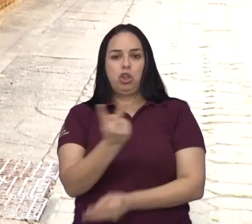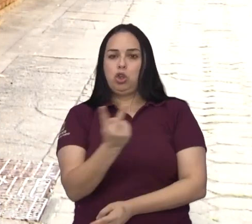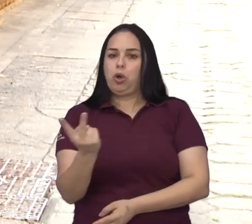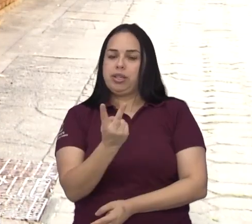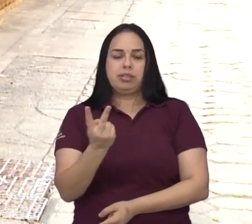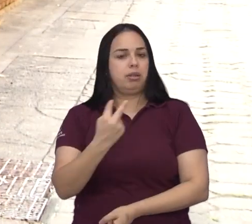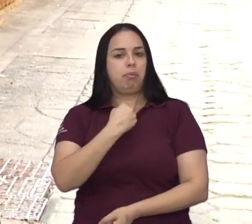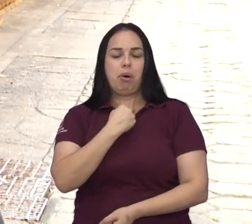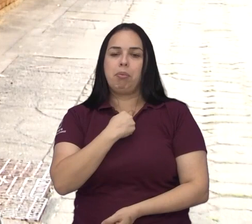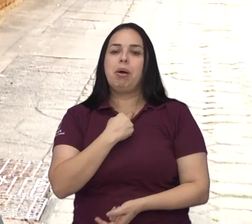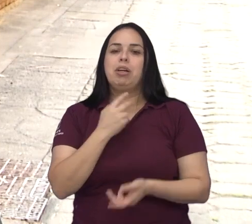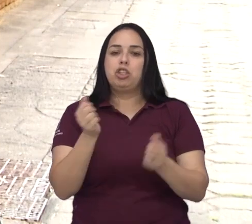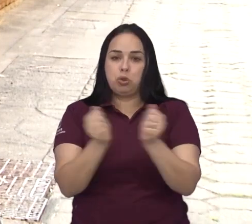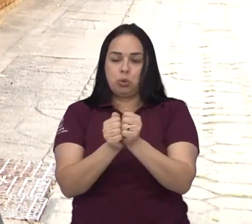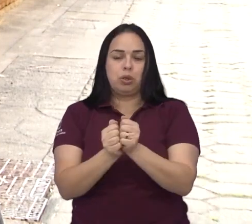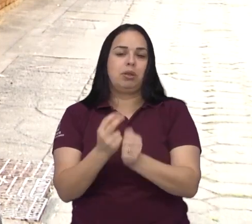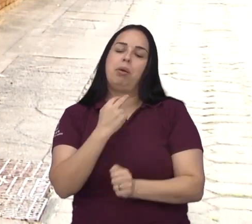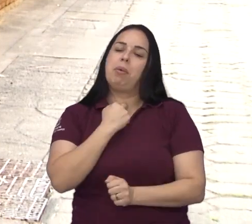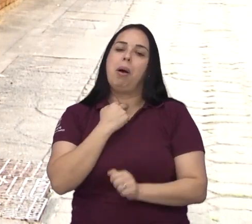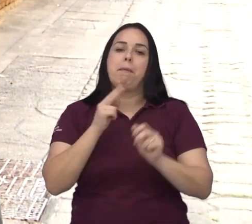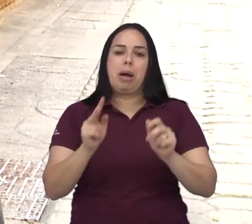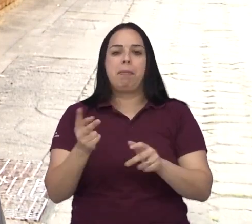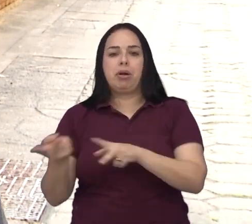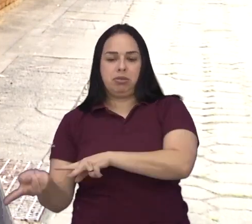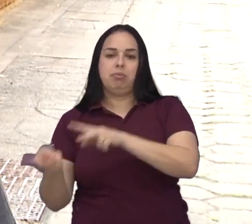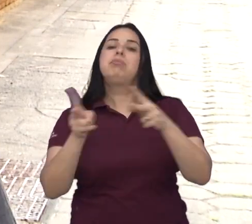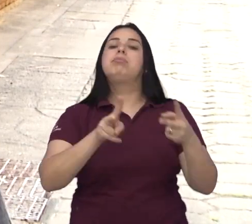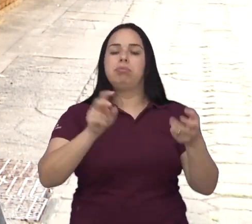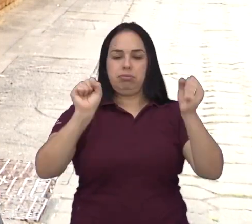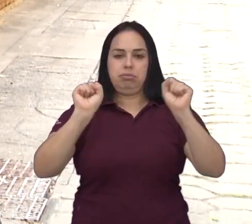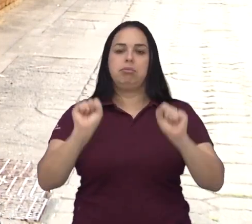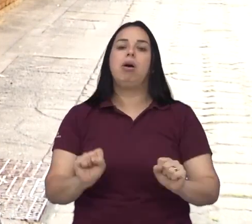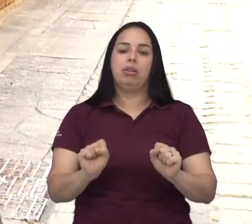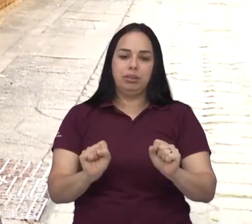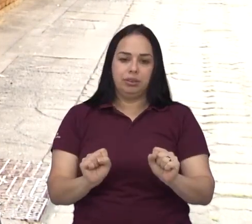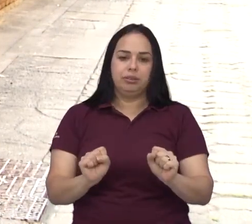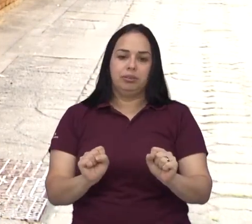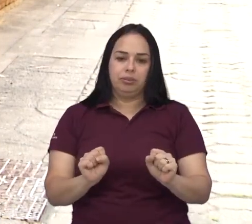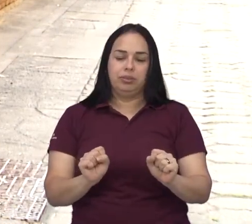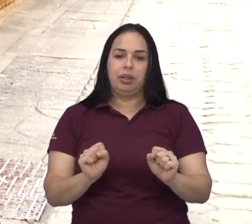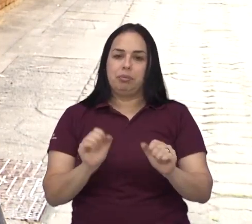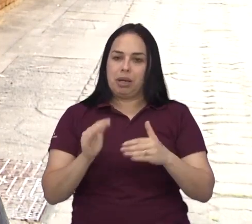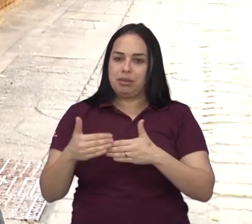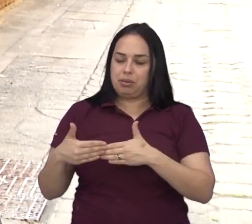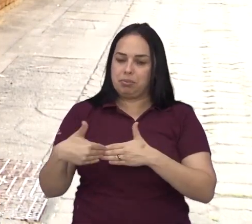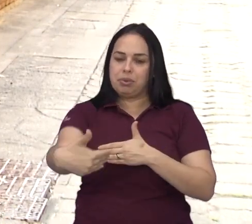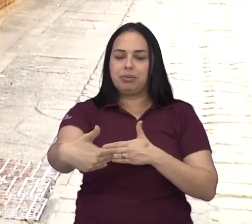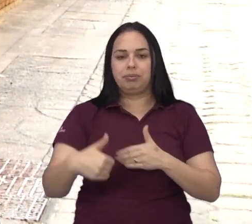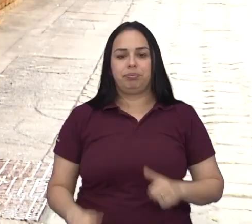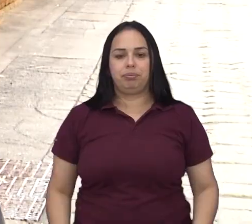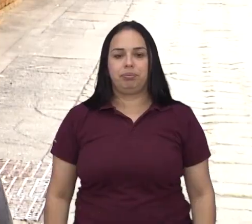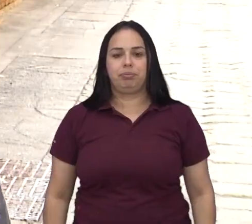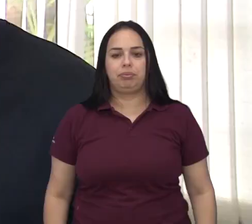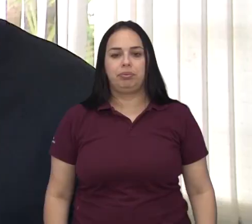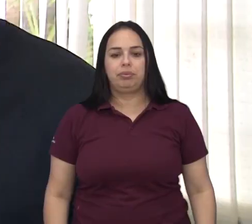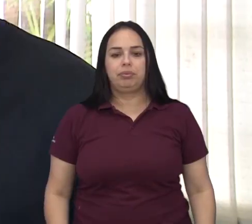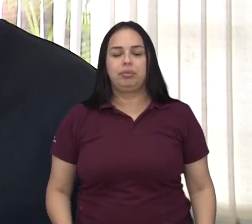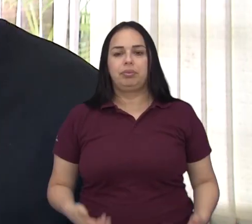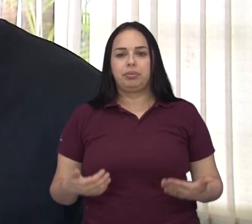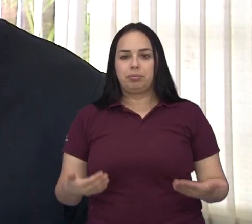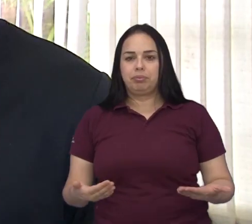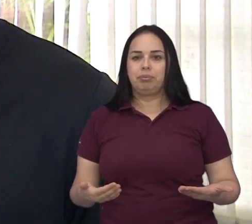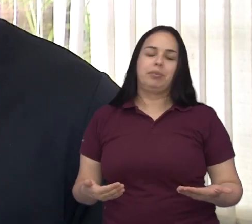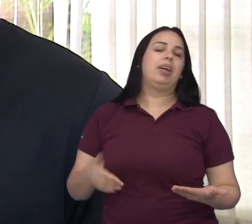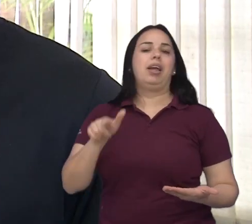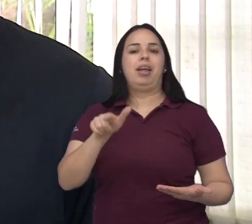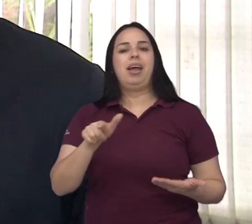pode fazer 2 instrumentos ao mesmo tempo, mas ele pode sim fazer a transição de um instrumento para o outro no decorrer da jornada dele aqui no Guri. Além